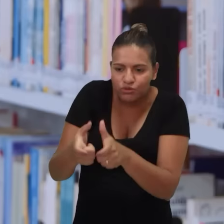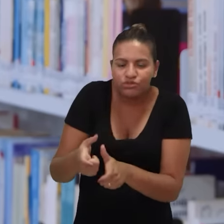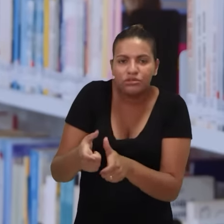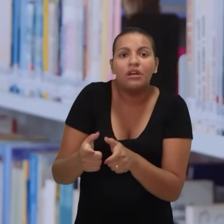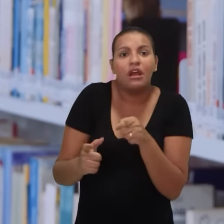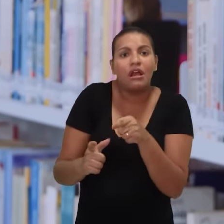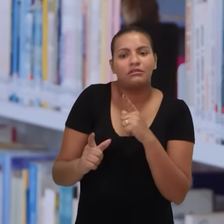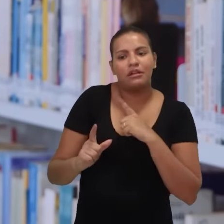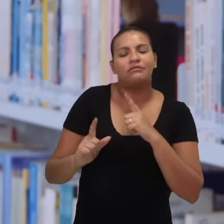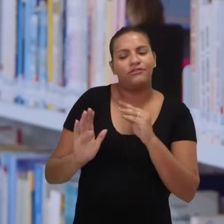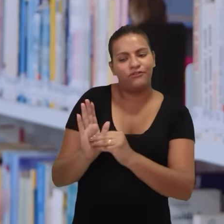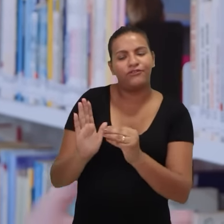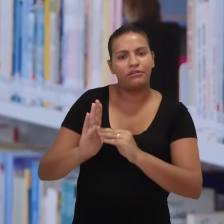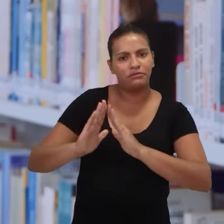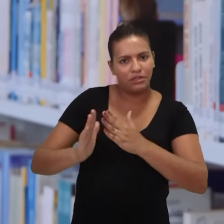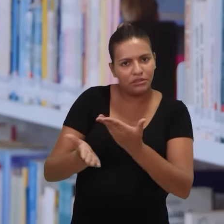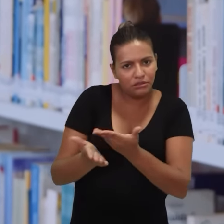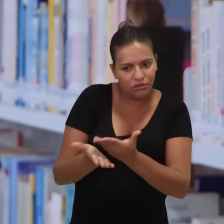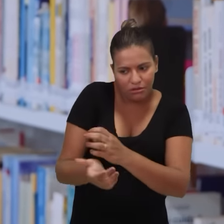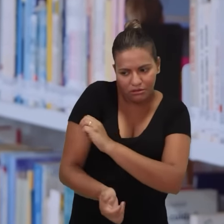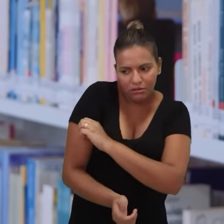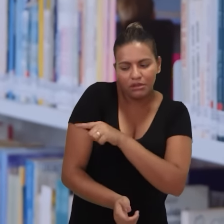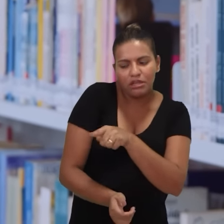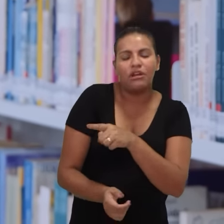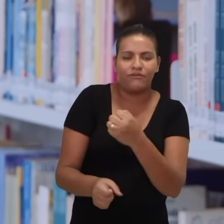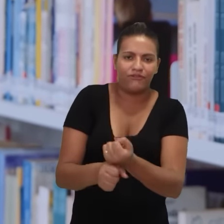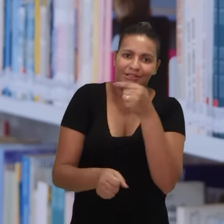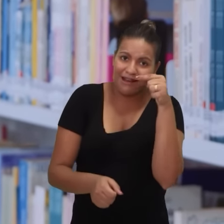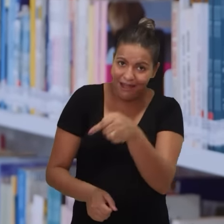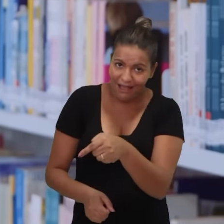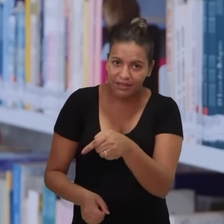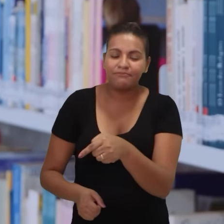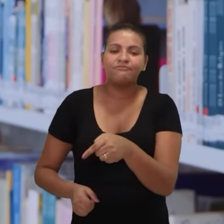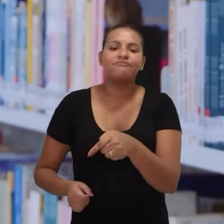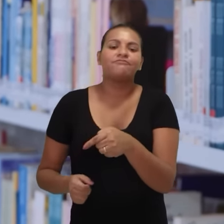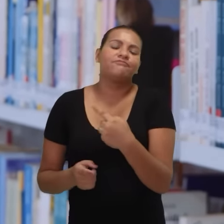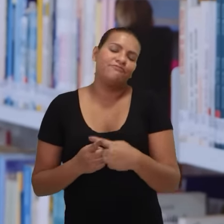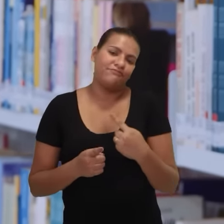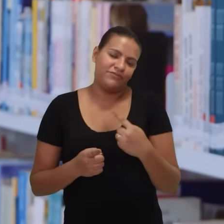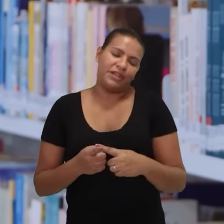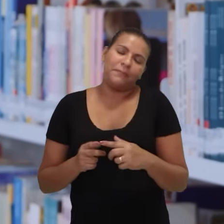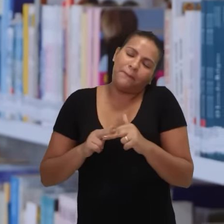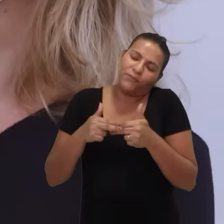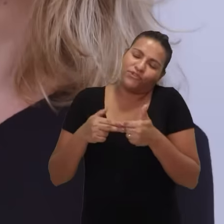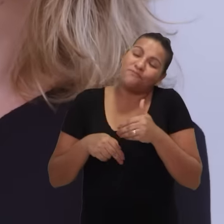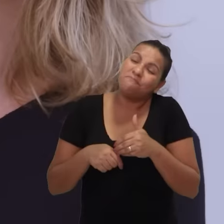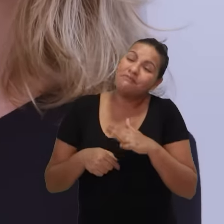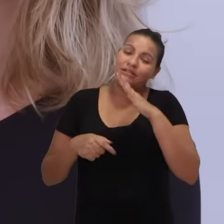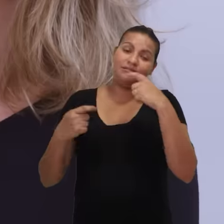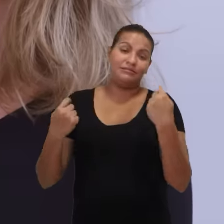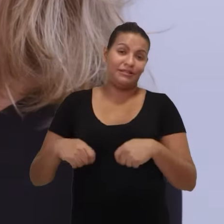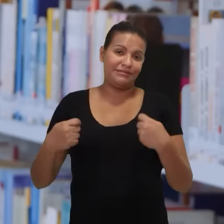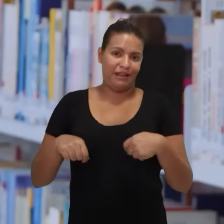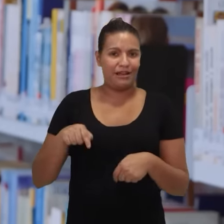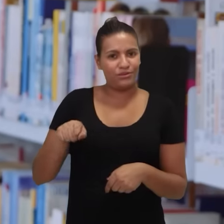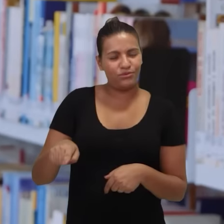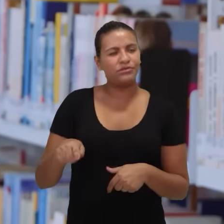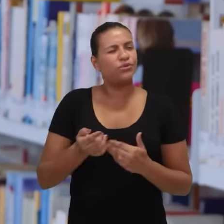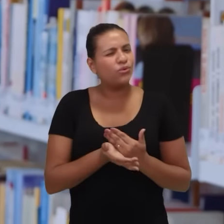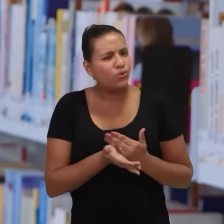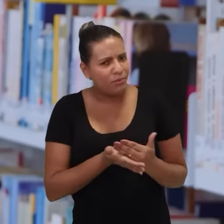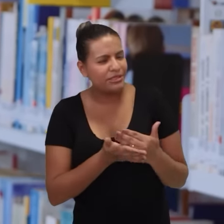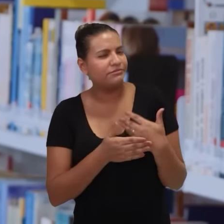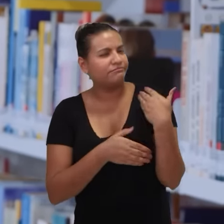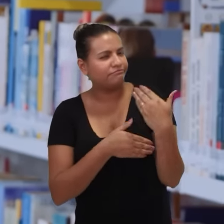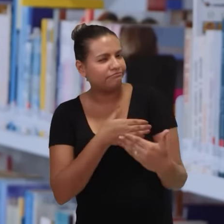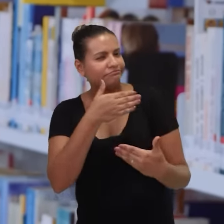mais pobres estão numa situação mais difícil que aquelas que têm mais recursos. E é ali também que está a maior demanda da cidade. Eu acho que a grande lição